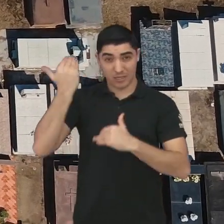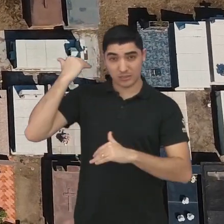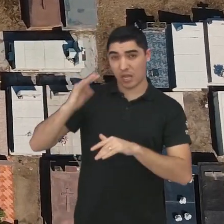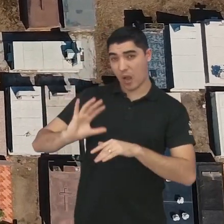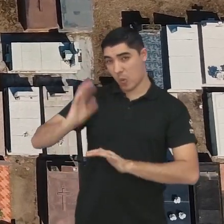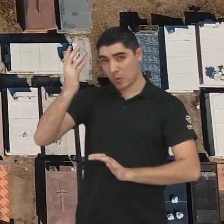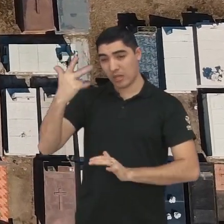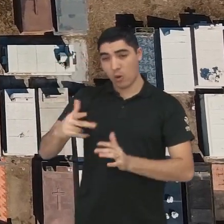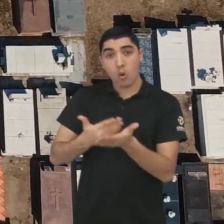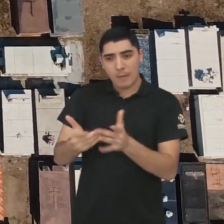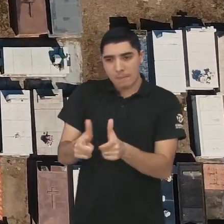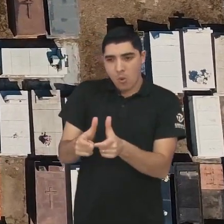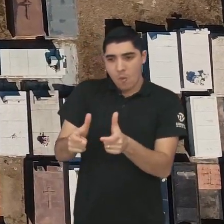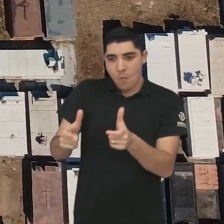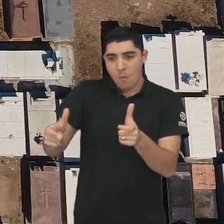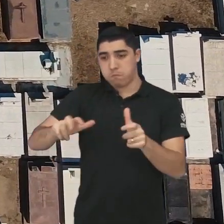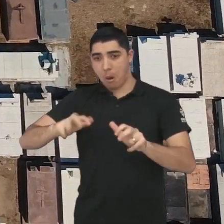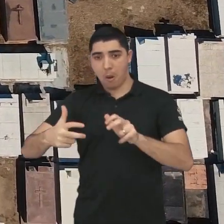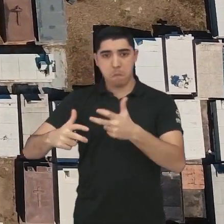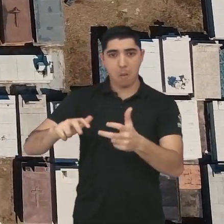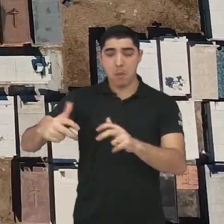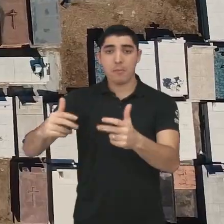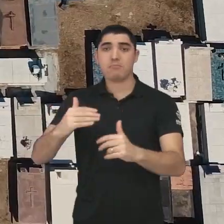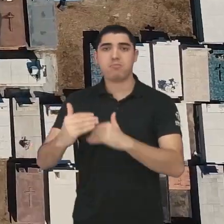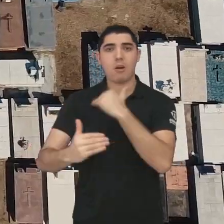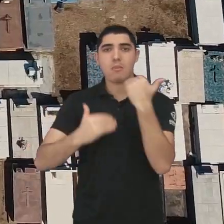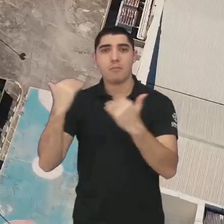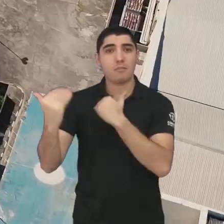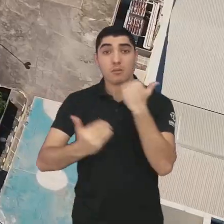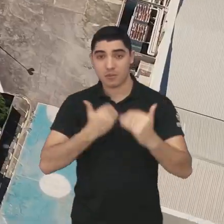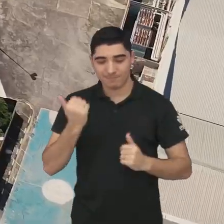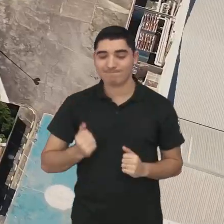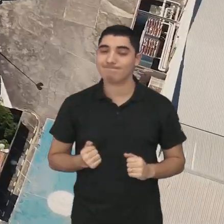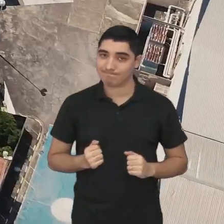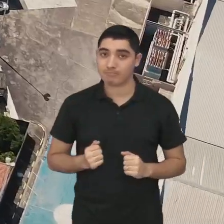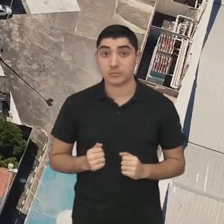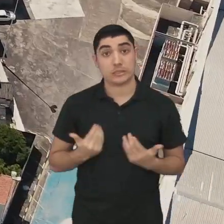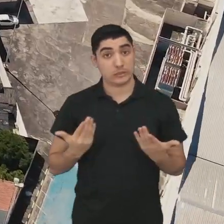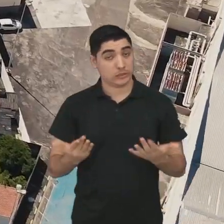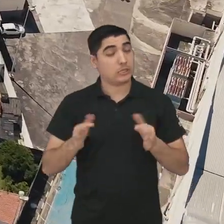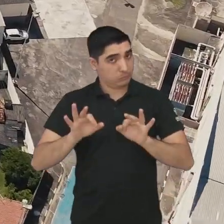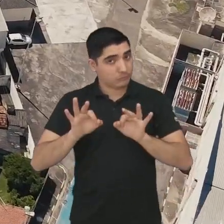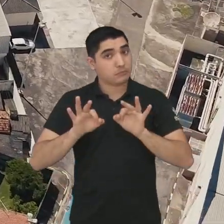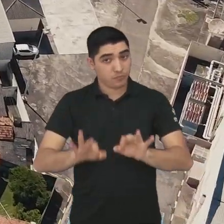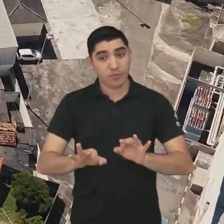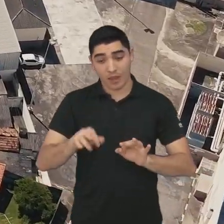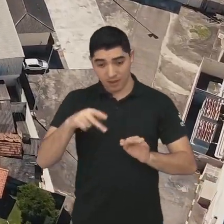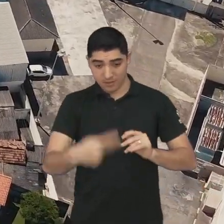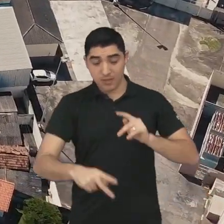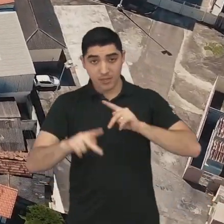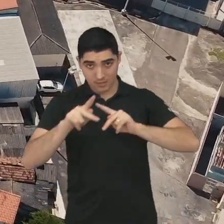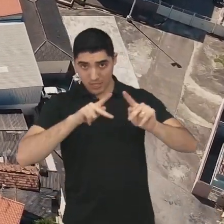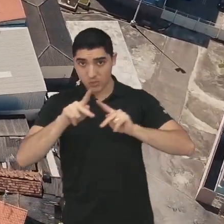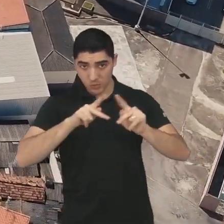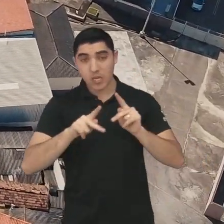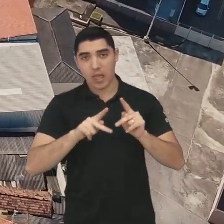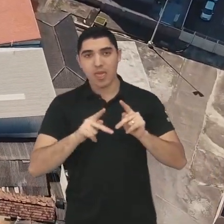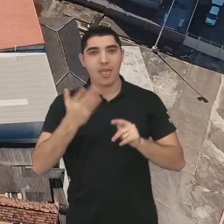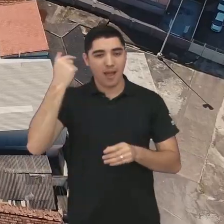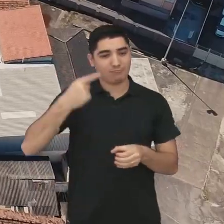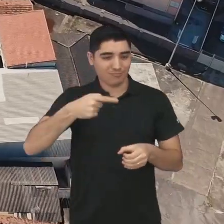nem sempre isso era possível também, então havia muita gente morrendo nas ruas. A tuberculose tem uma expressão muito ambígua na cidade e a associação